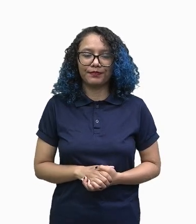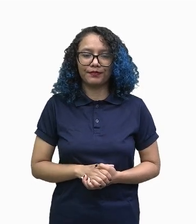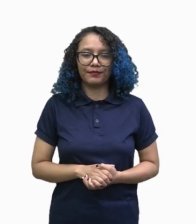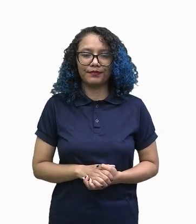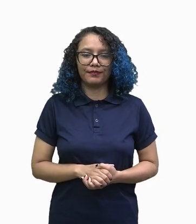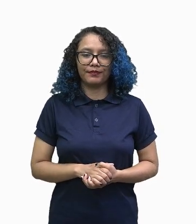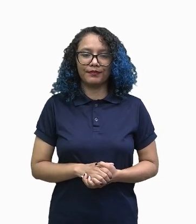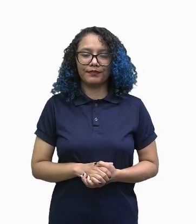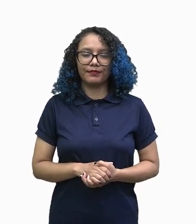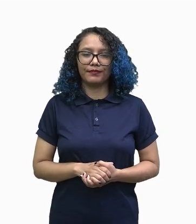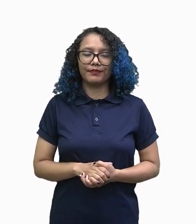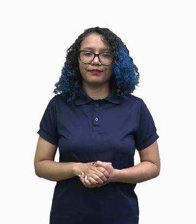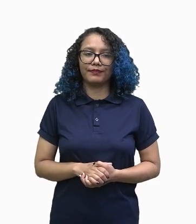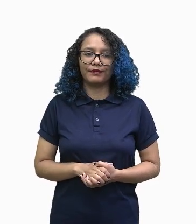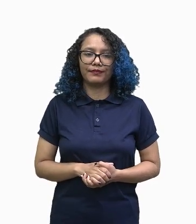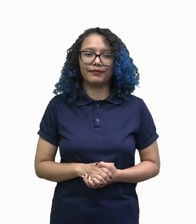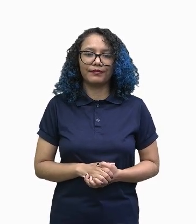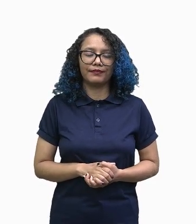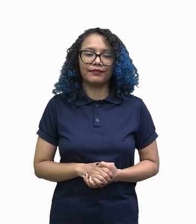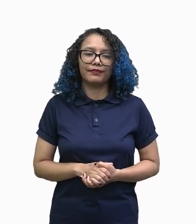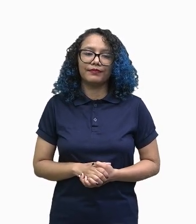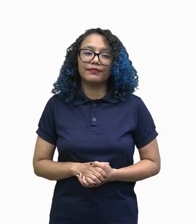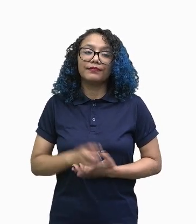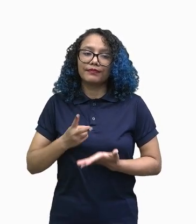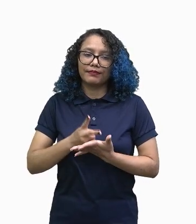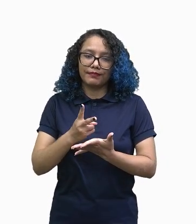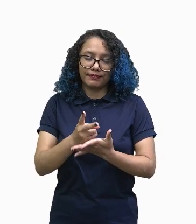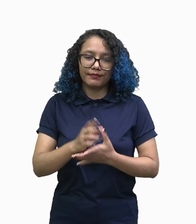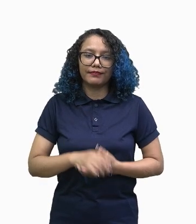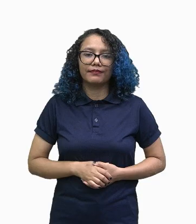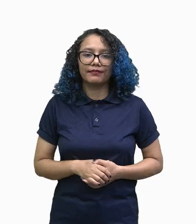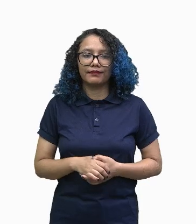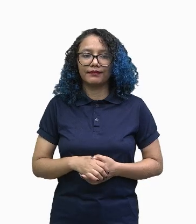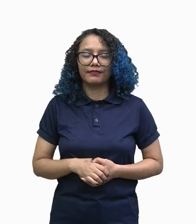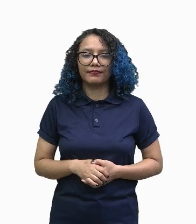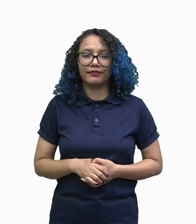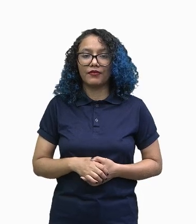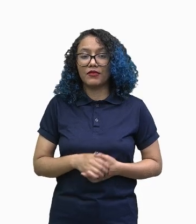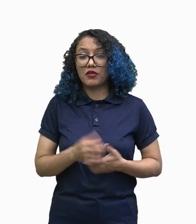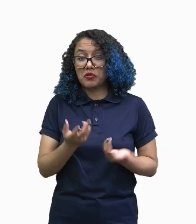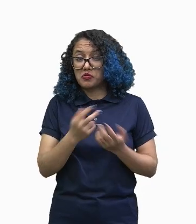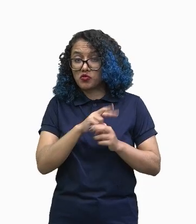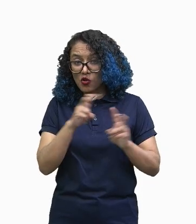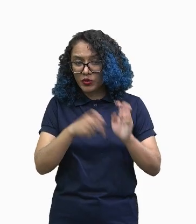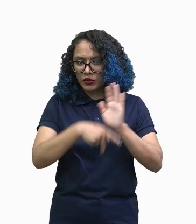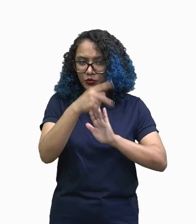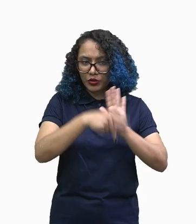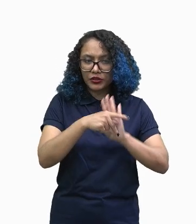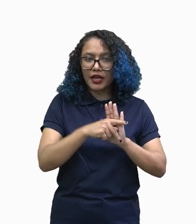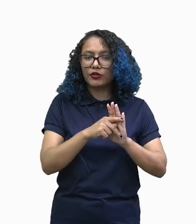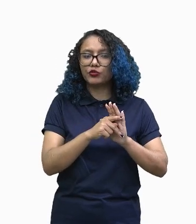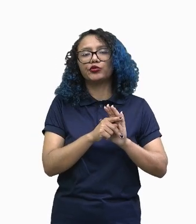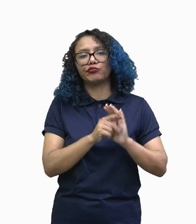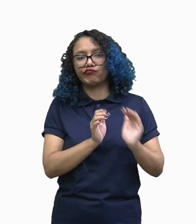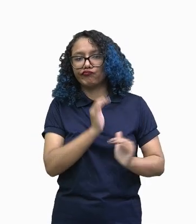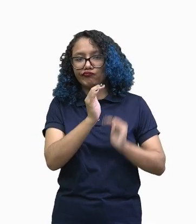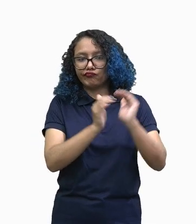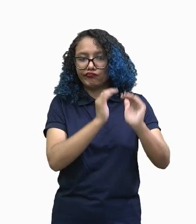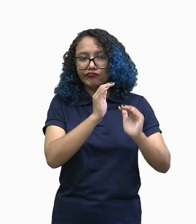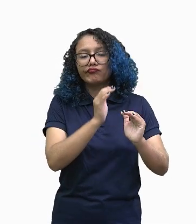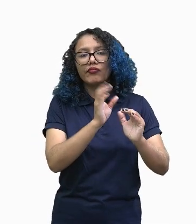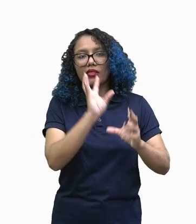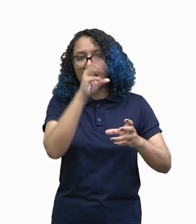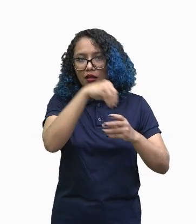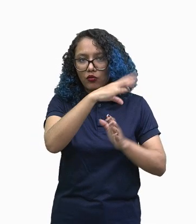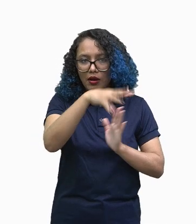impactos ambientais dos projetos de desenvolvimento da Amazônia, né, que a gente já vem falando desde o início da aula.